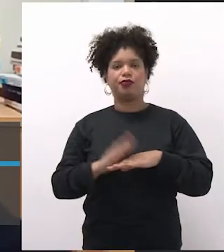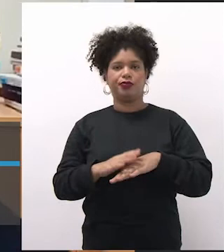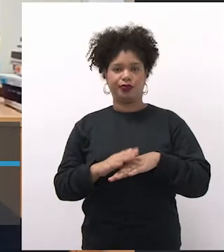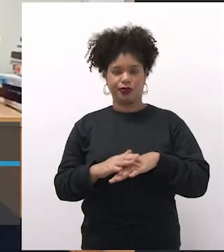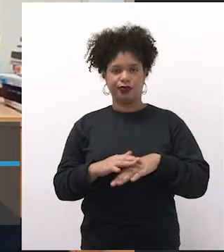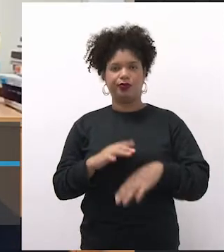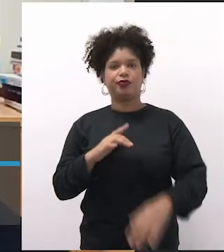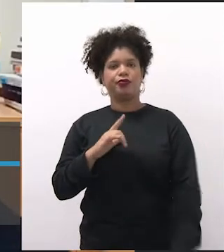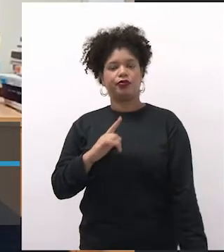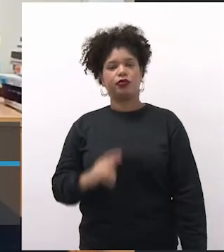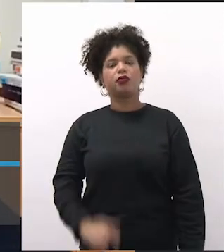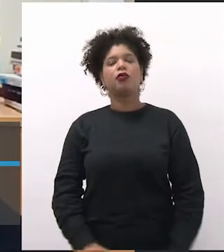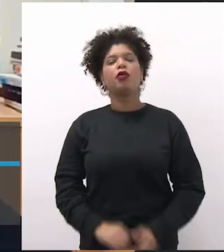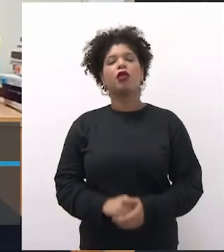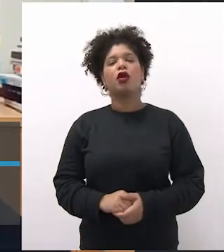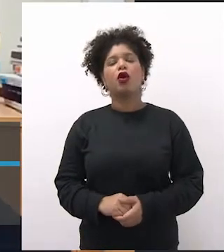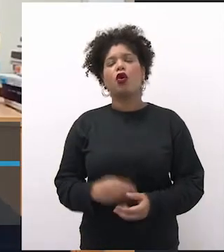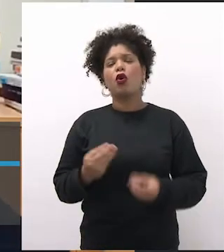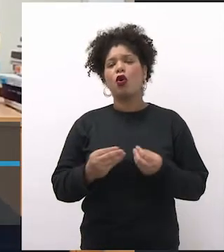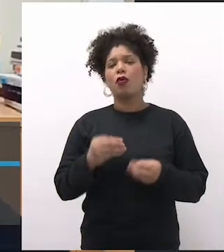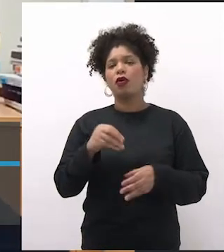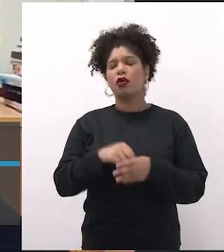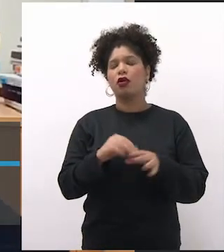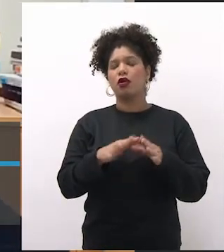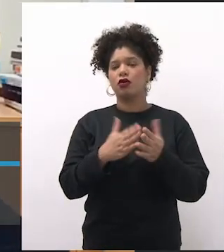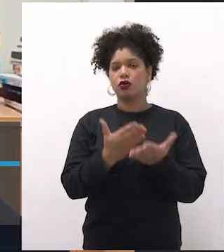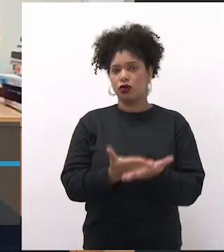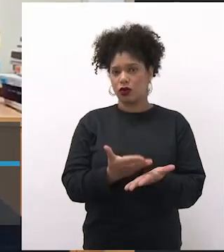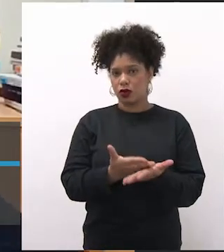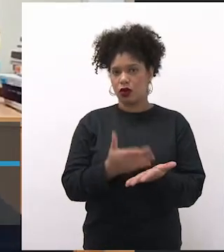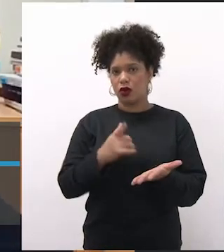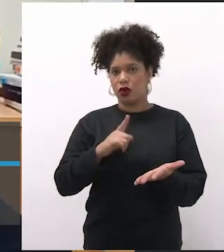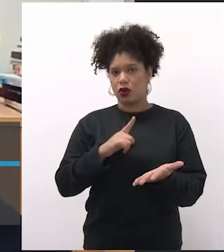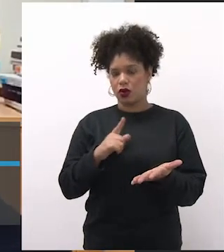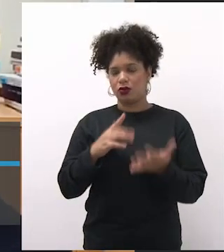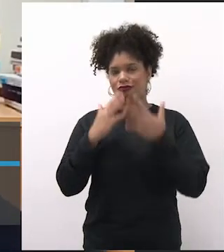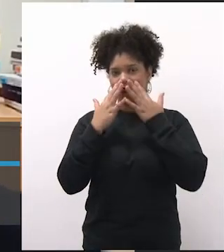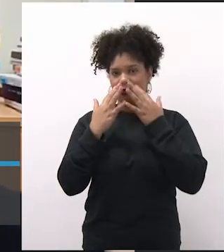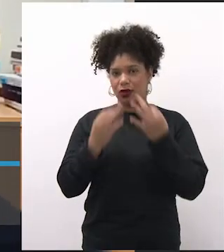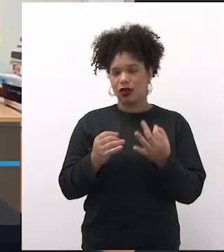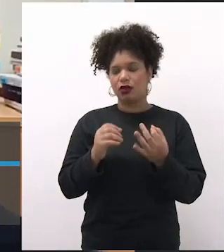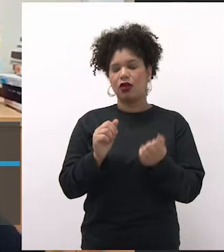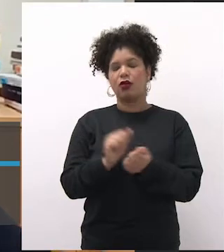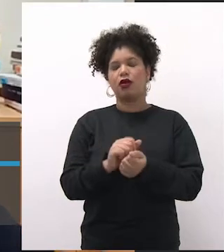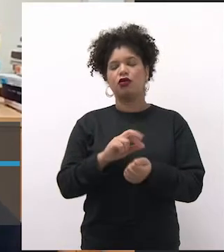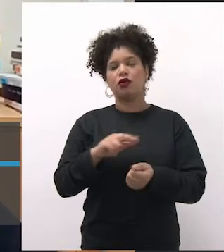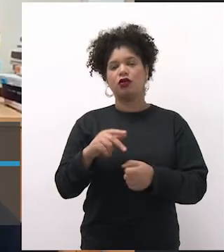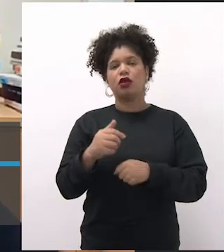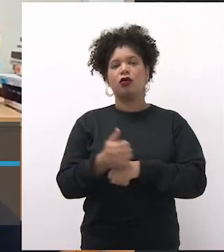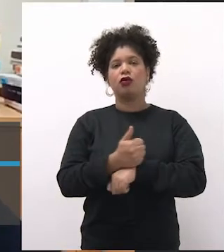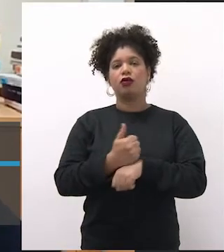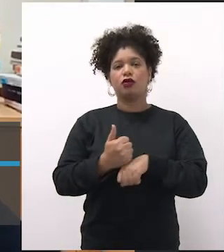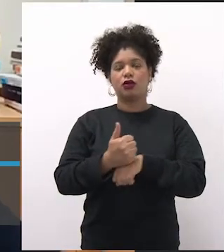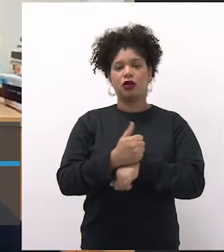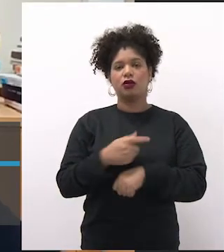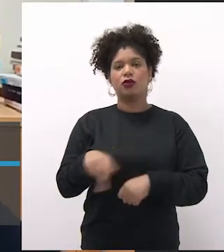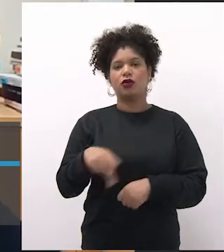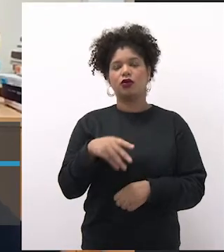lá repercutindo nas escolas, né, junto com os profissionais, professores aí da nossa